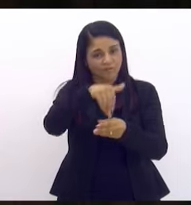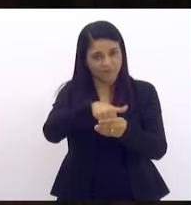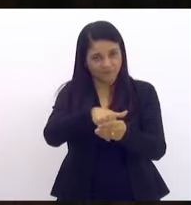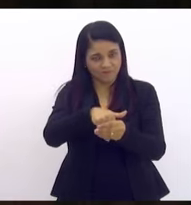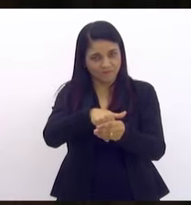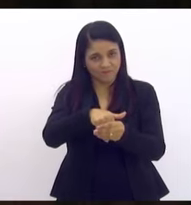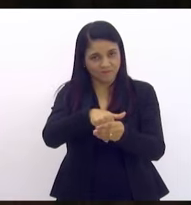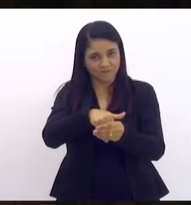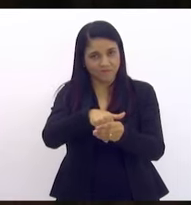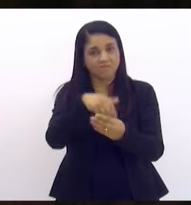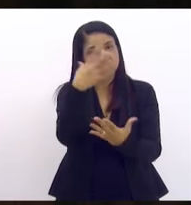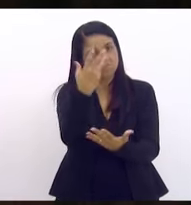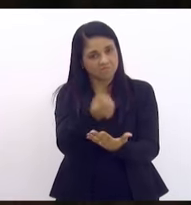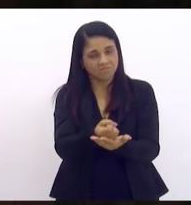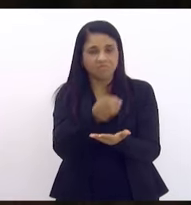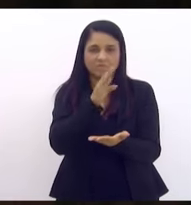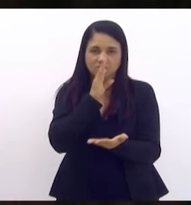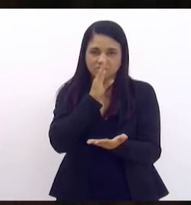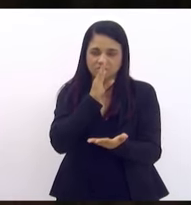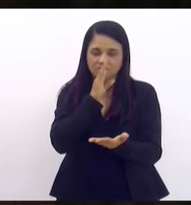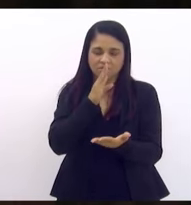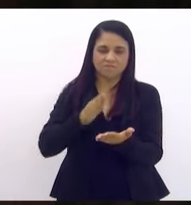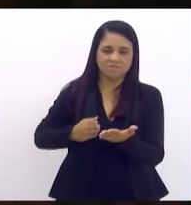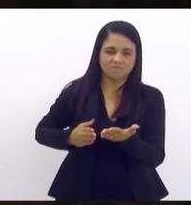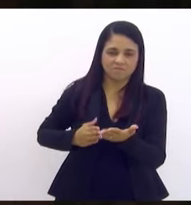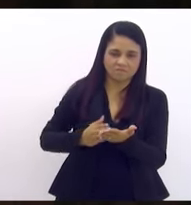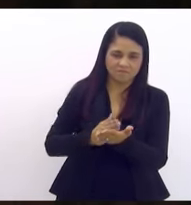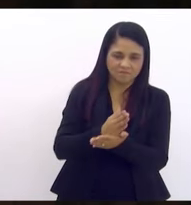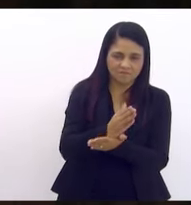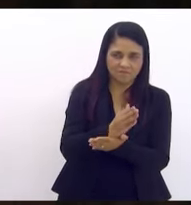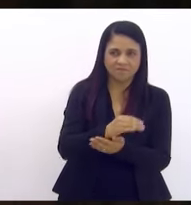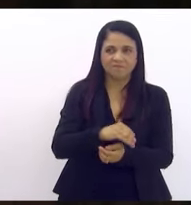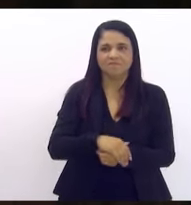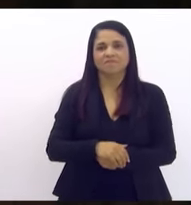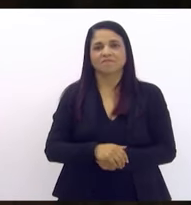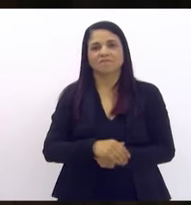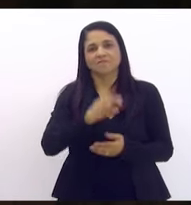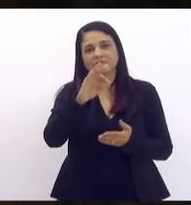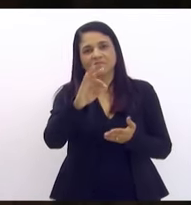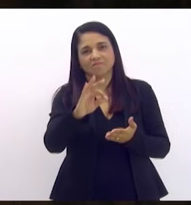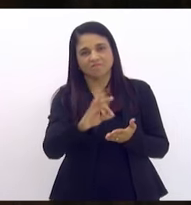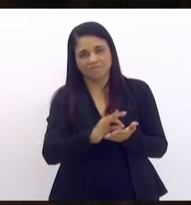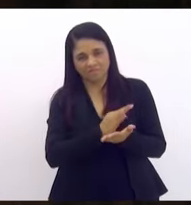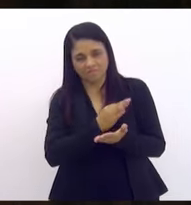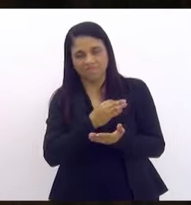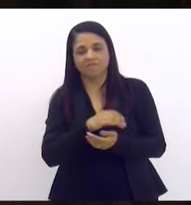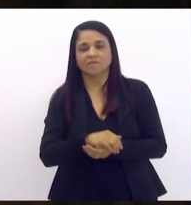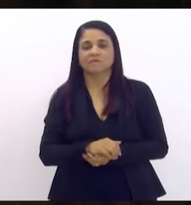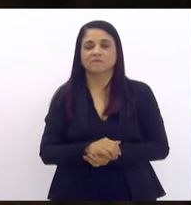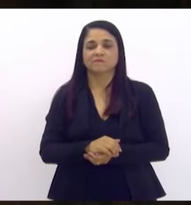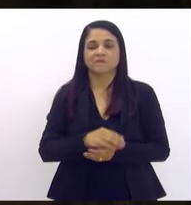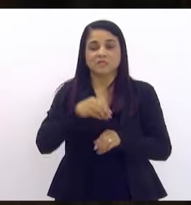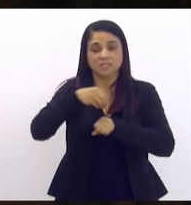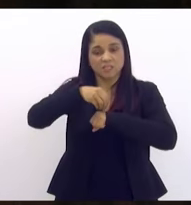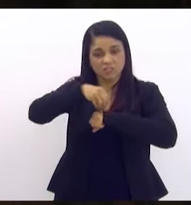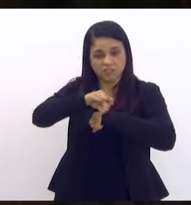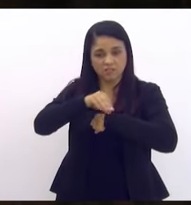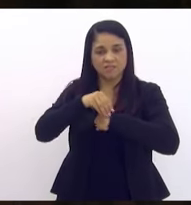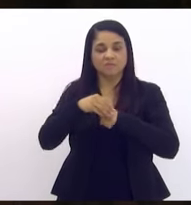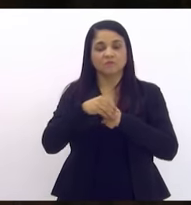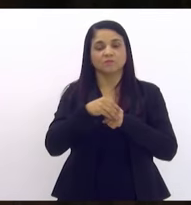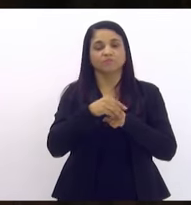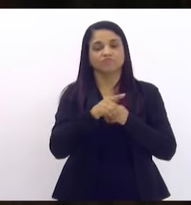votação senhores que aprovam permaneçam Como estão aprovado vai a prolongação indicação Legislativa